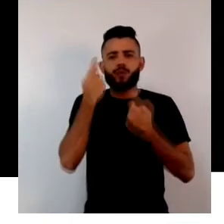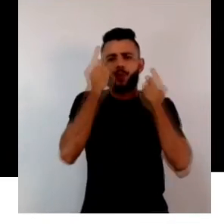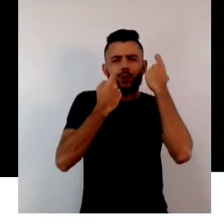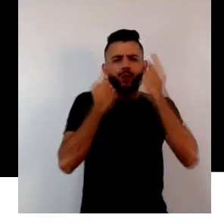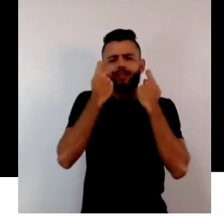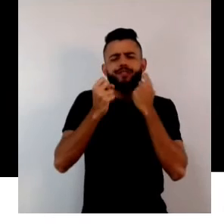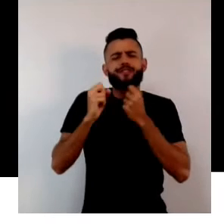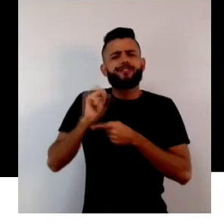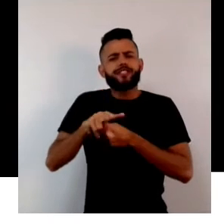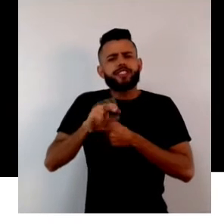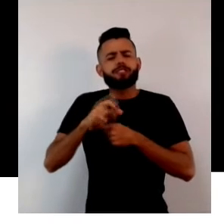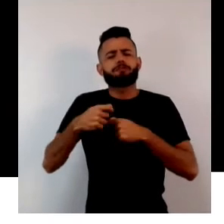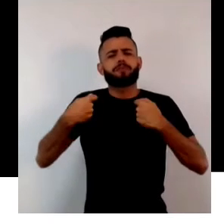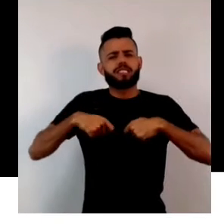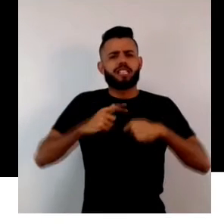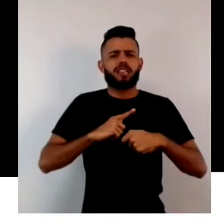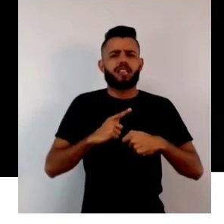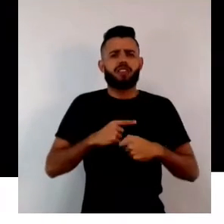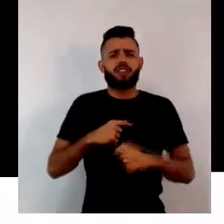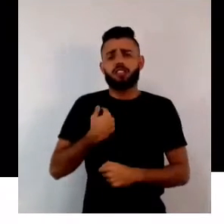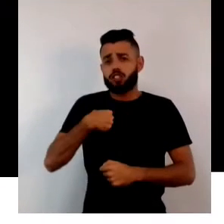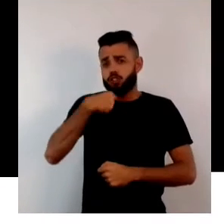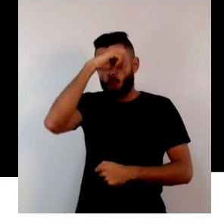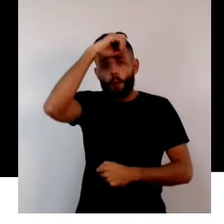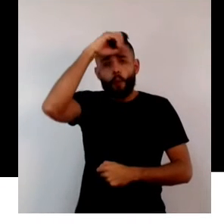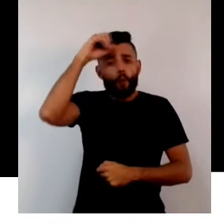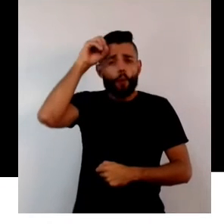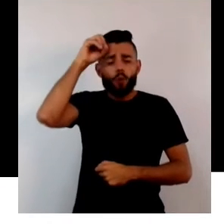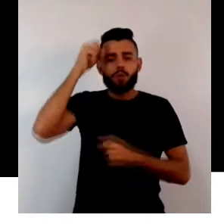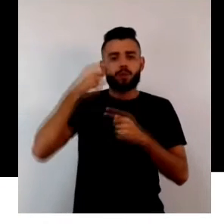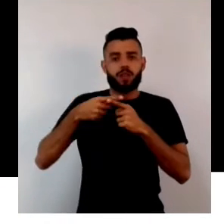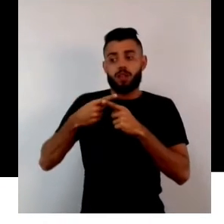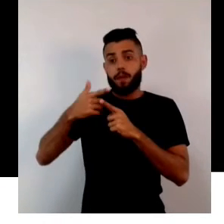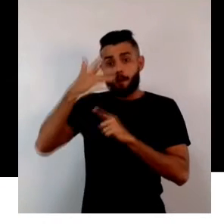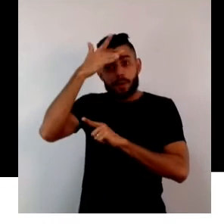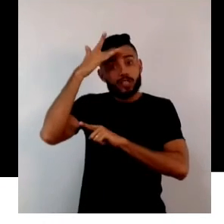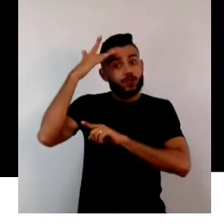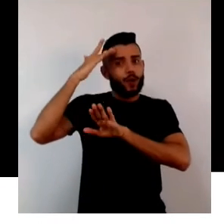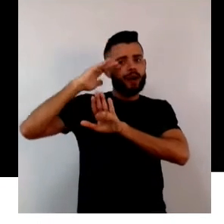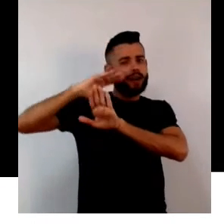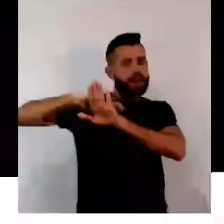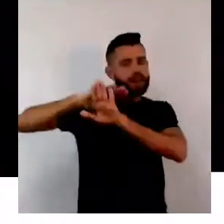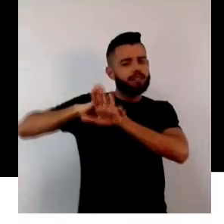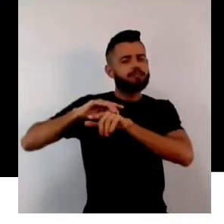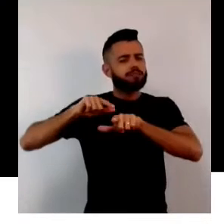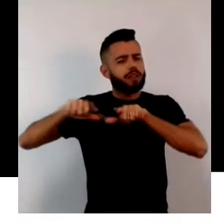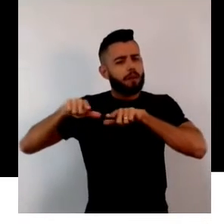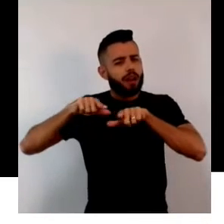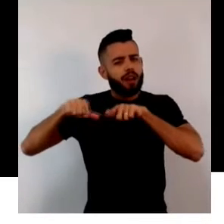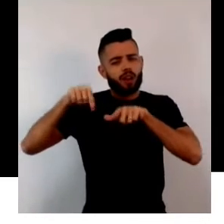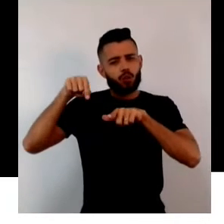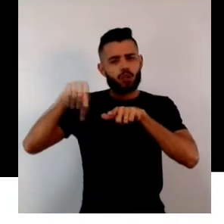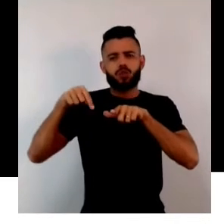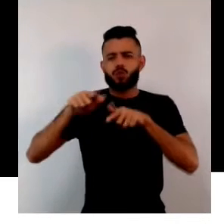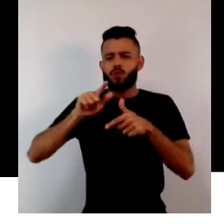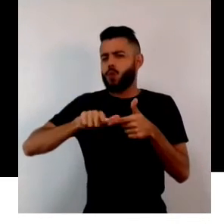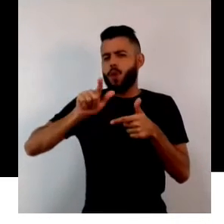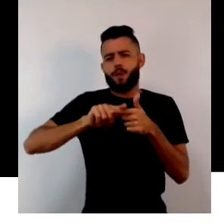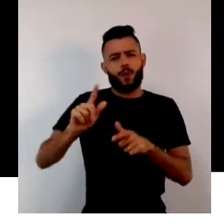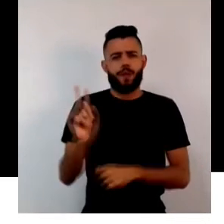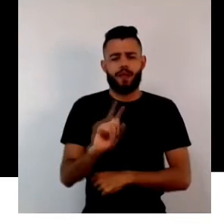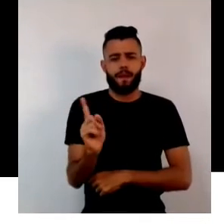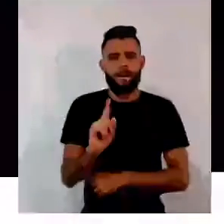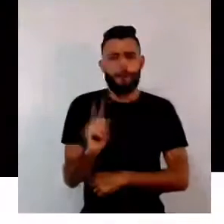sabe de nada disso, é porque tem alguém trabalhando muito ao ponto disso não ser um problema para nós. Então, a gente só vai lá no posto,